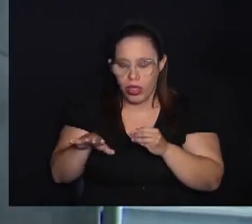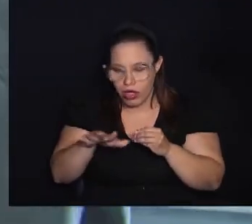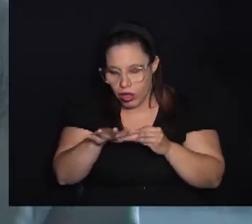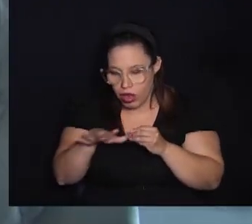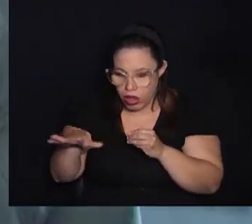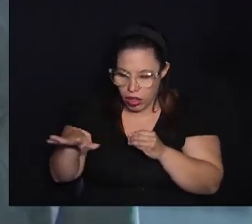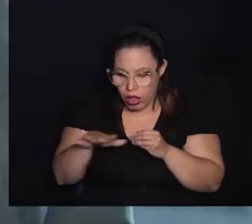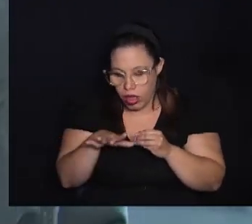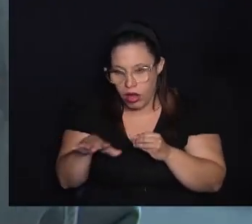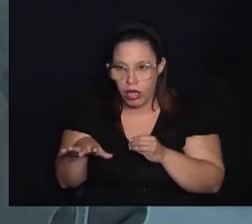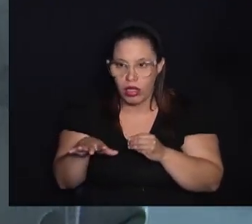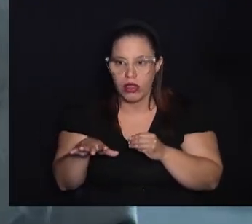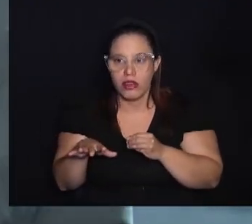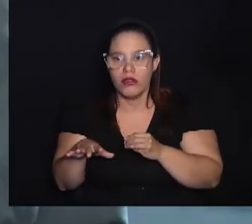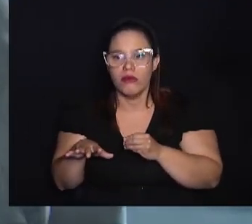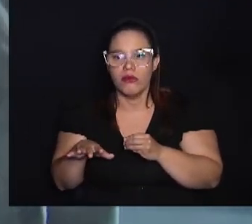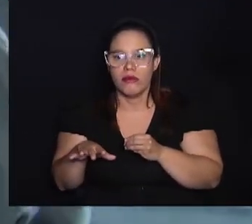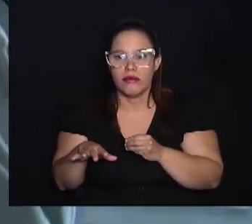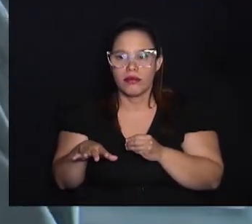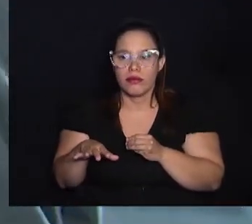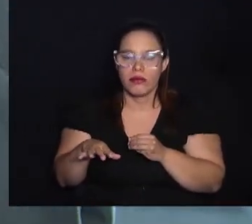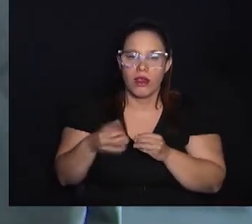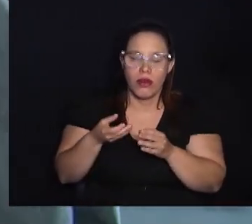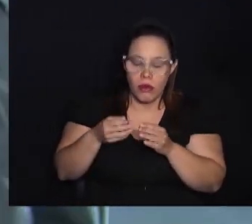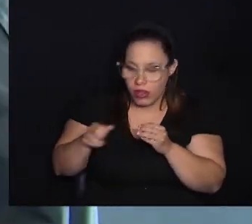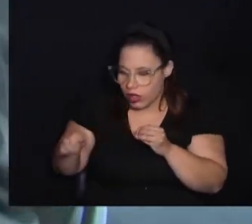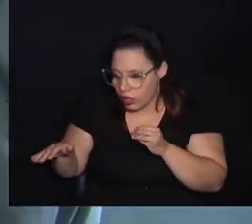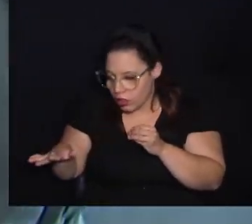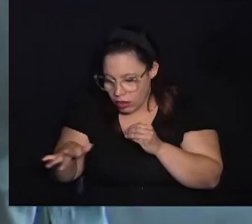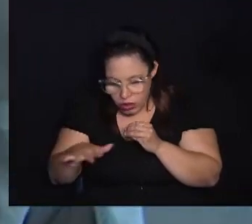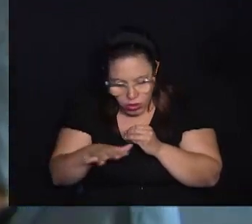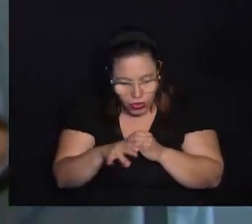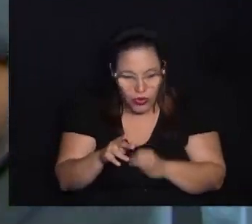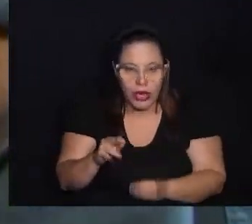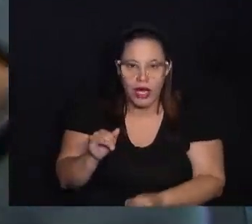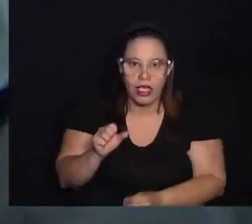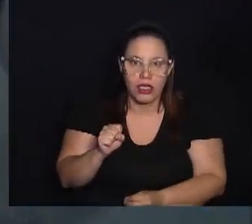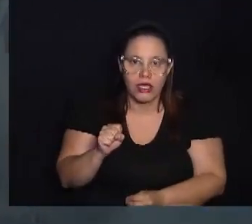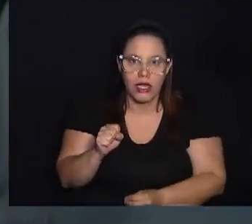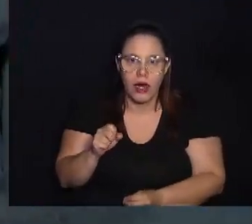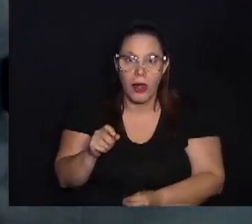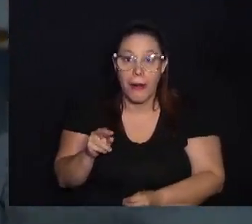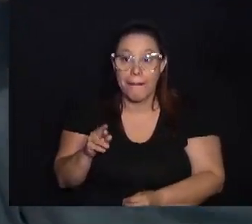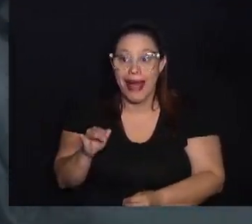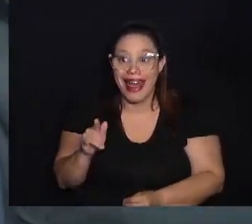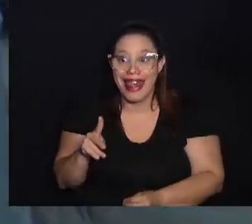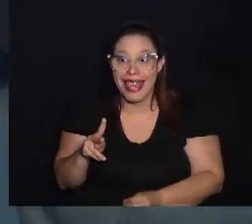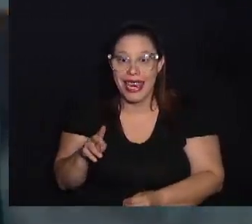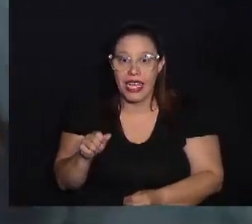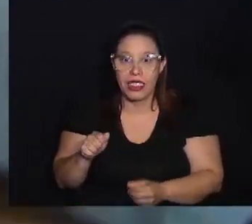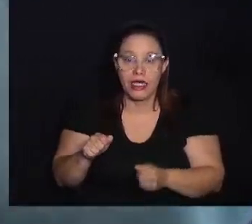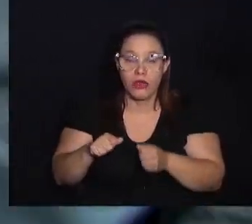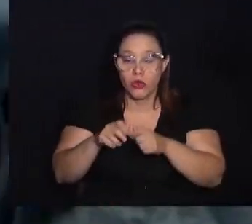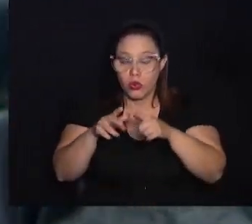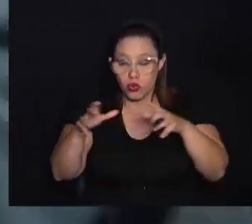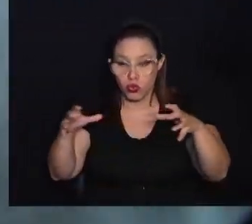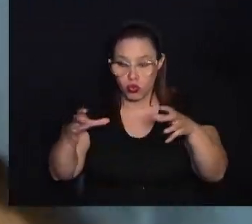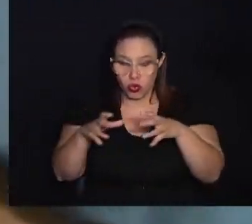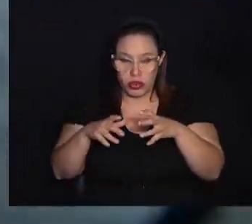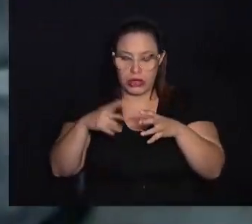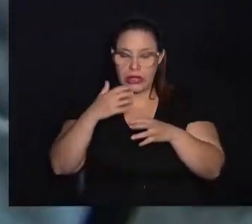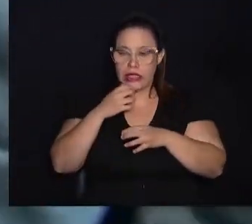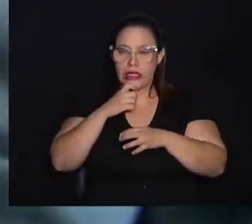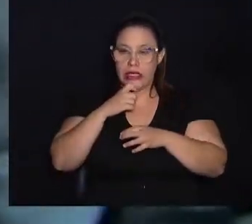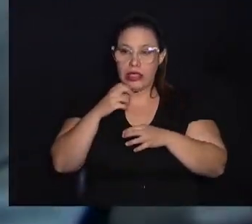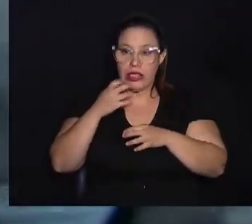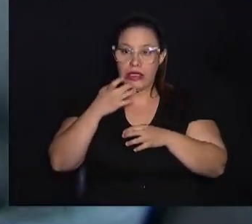qualquer incidente, não vai vazar o gás. E a panela, né? A panela está cozinhando aqui, está quente. Eu